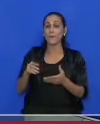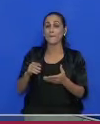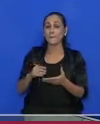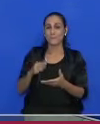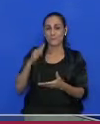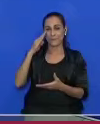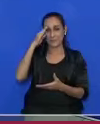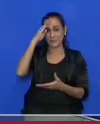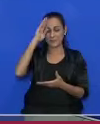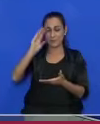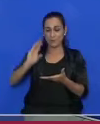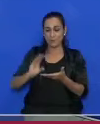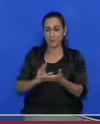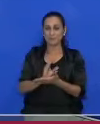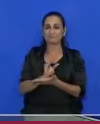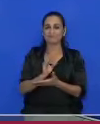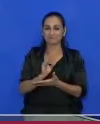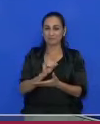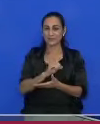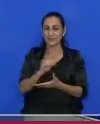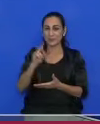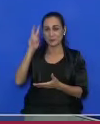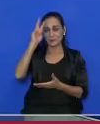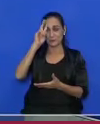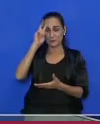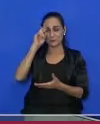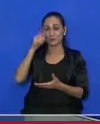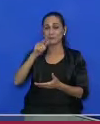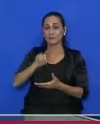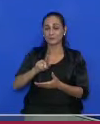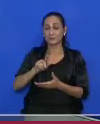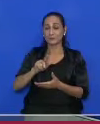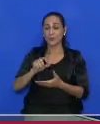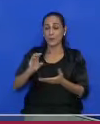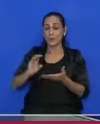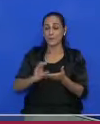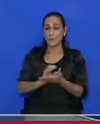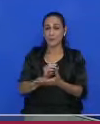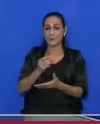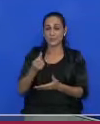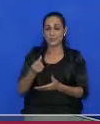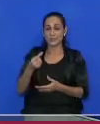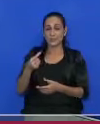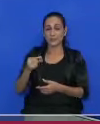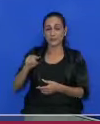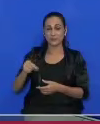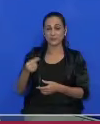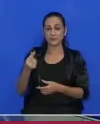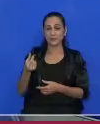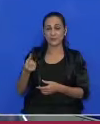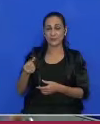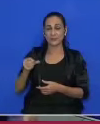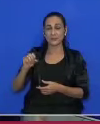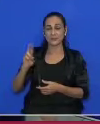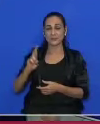principal. Lembrando mais uma vez, prêmio de